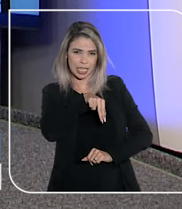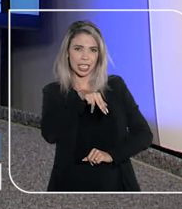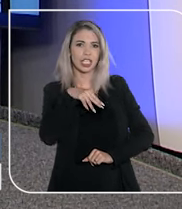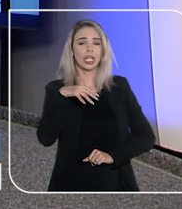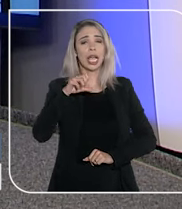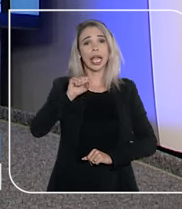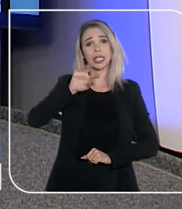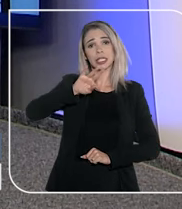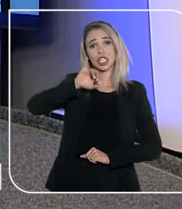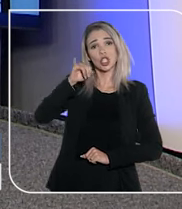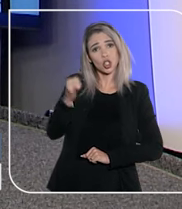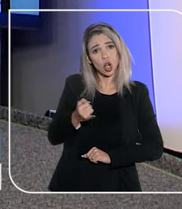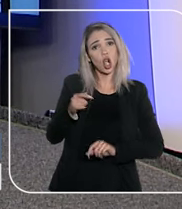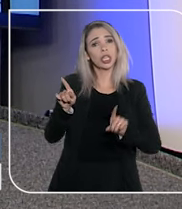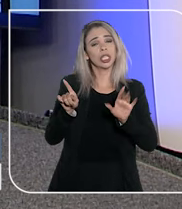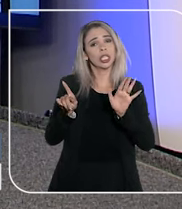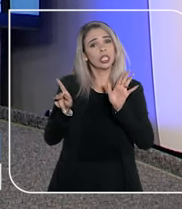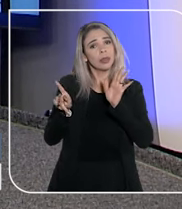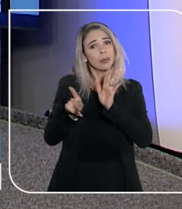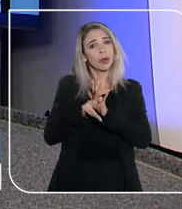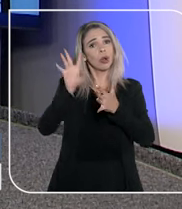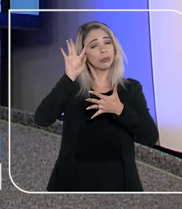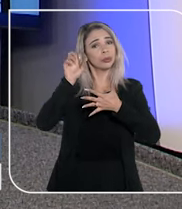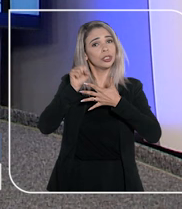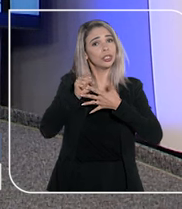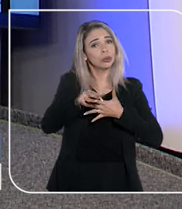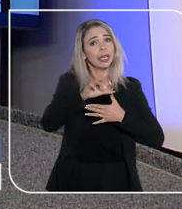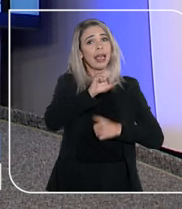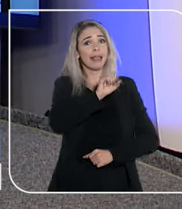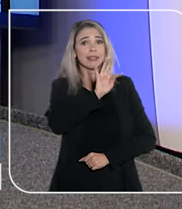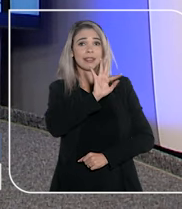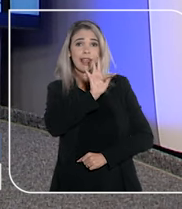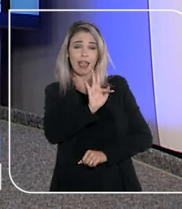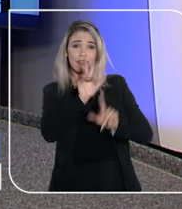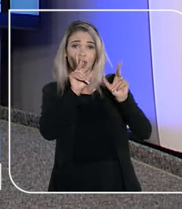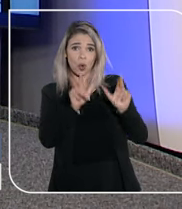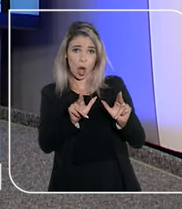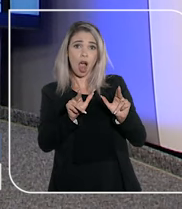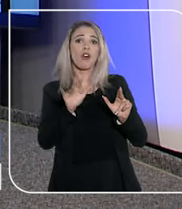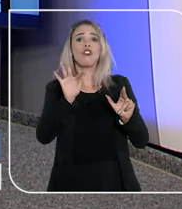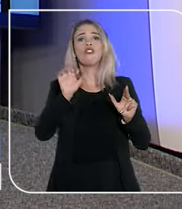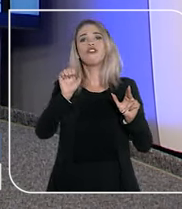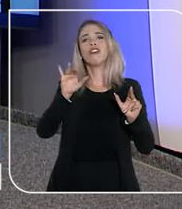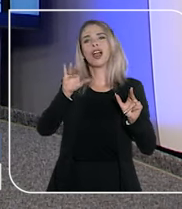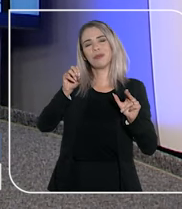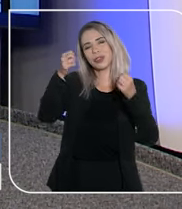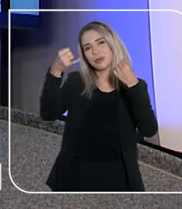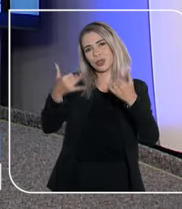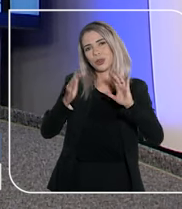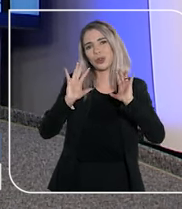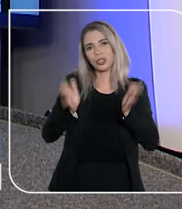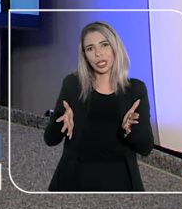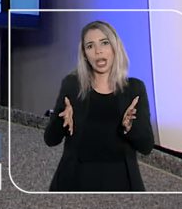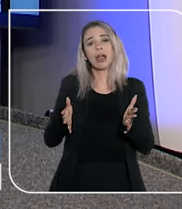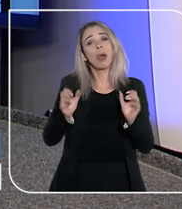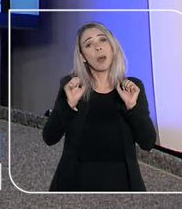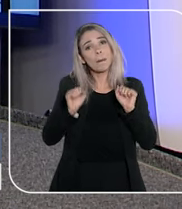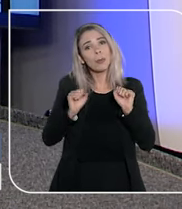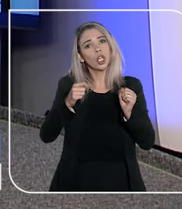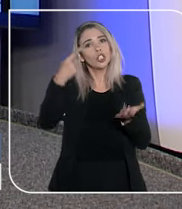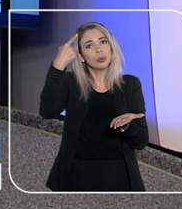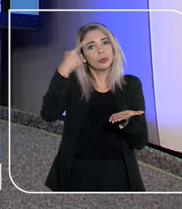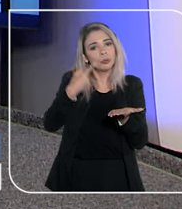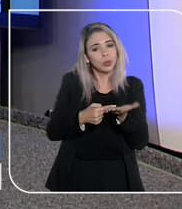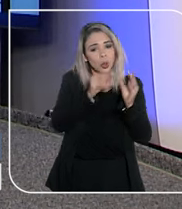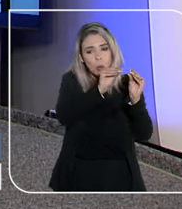na jurisprudência também do Supremo Tribunal Federal, fala, então, assim como o doutor Fábio bem ressaltou, que é possível, sim, essa remarcação na